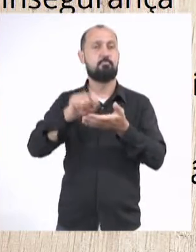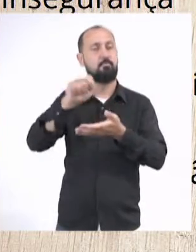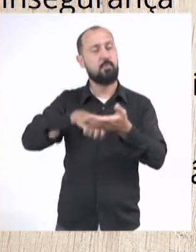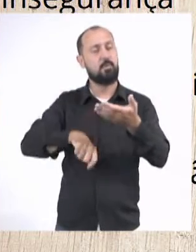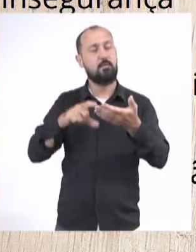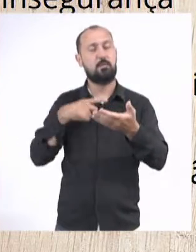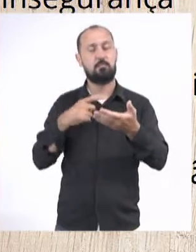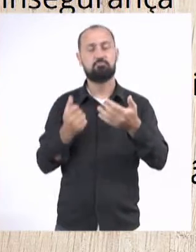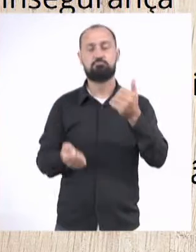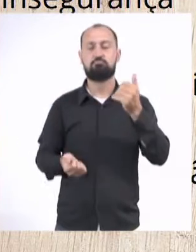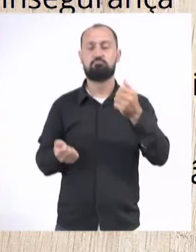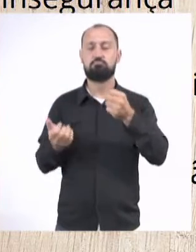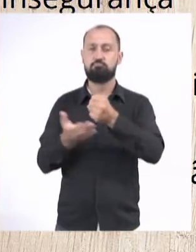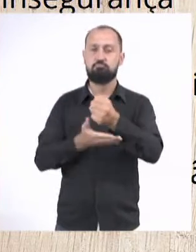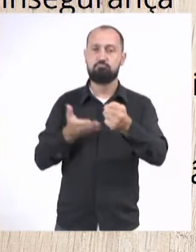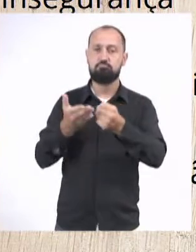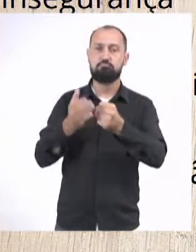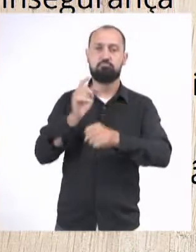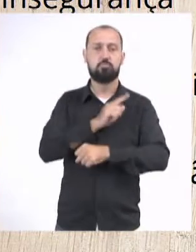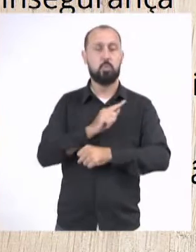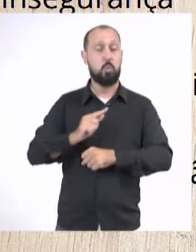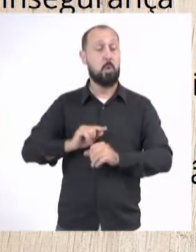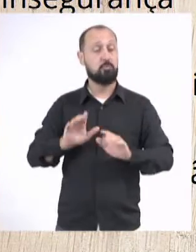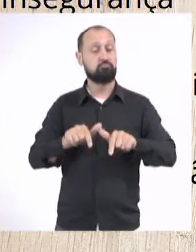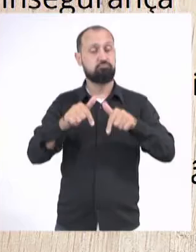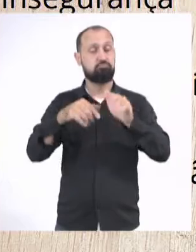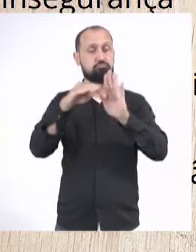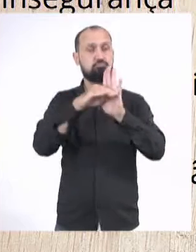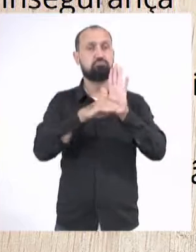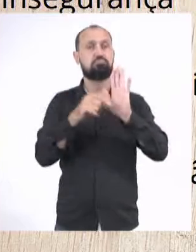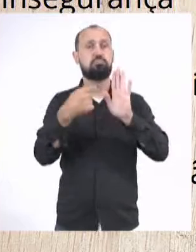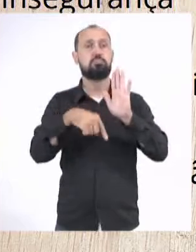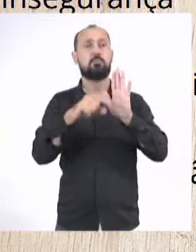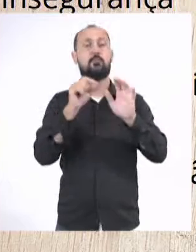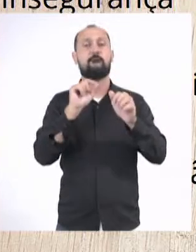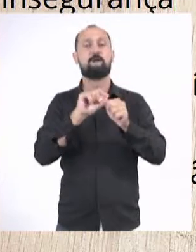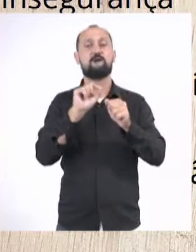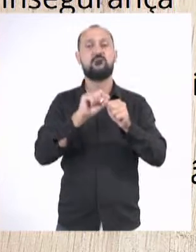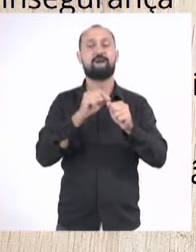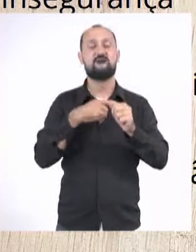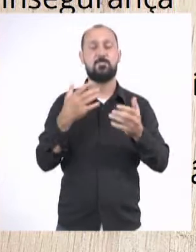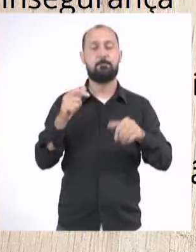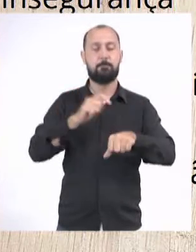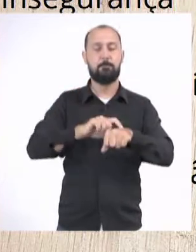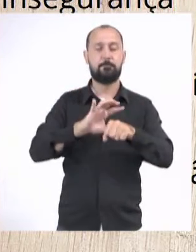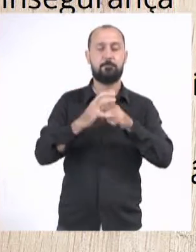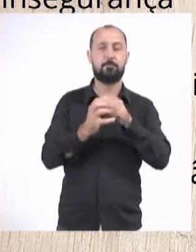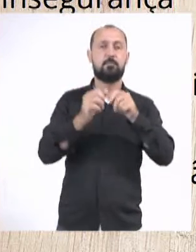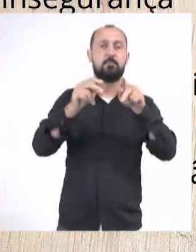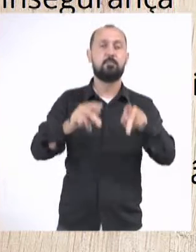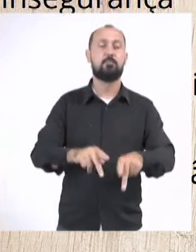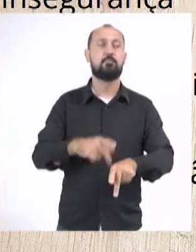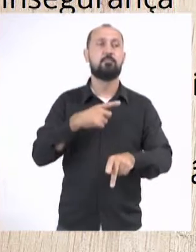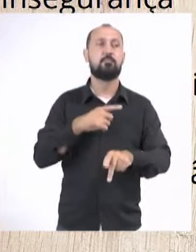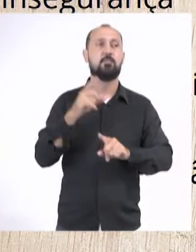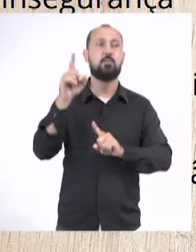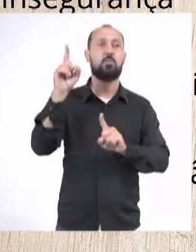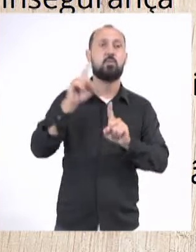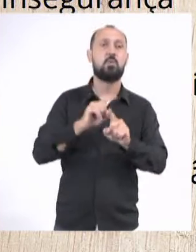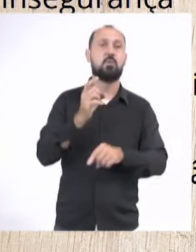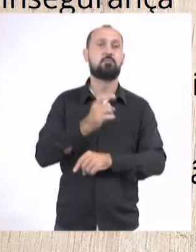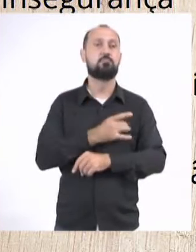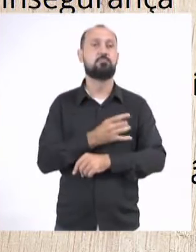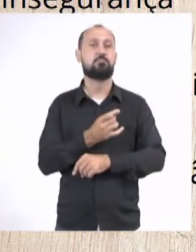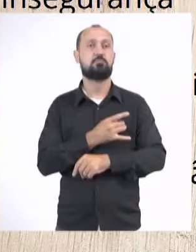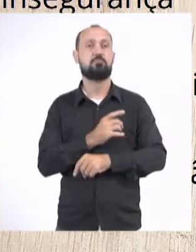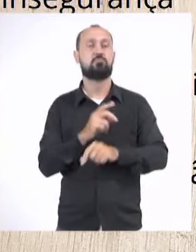intervenções implementadas pelo governo do Estado frente à crise ocasionada pela pandemia, com vistas a reduzir a insegurança